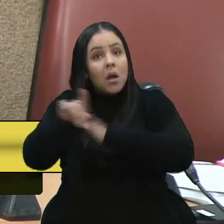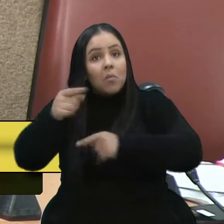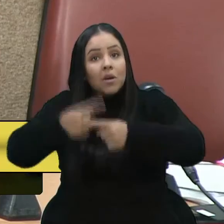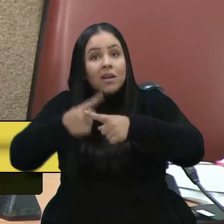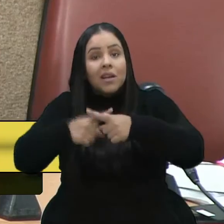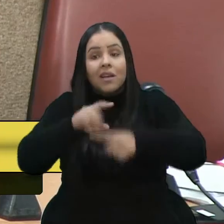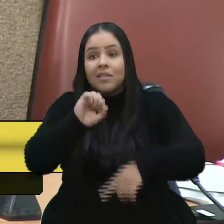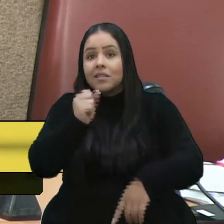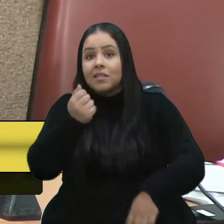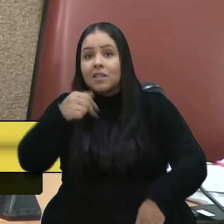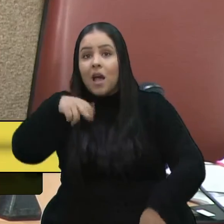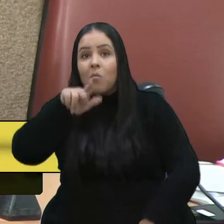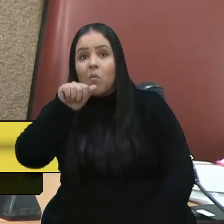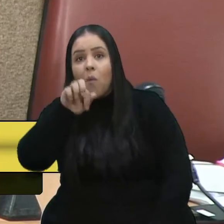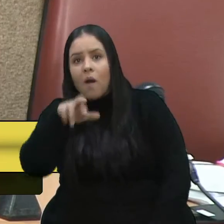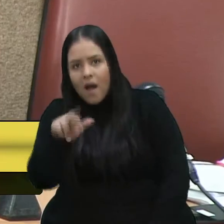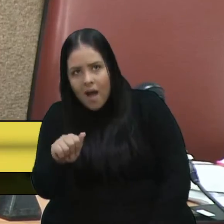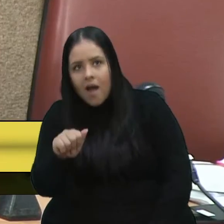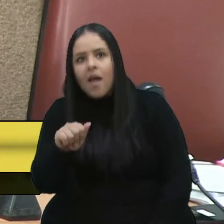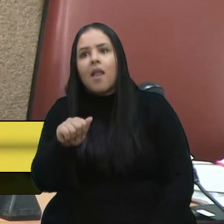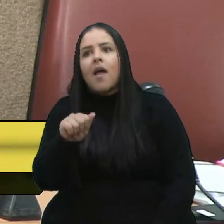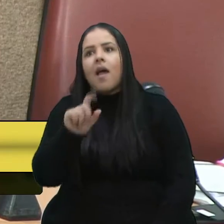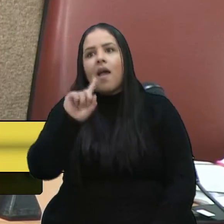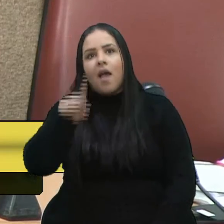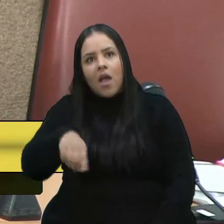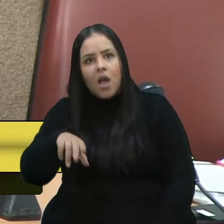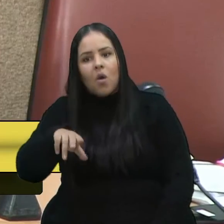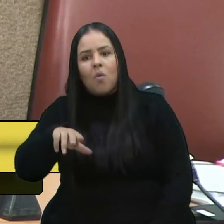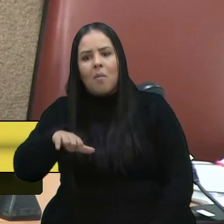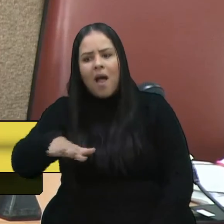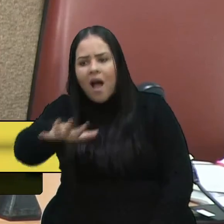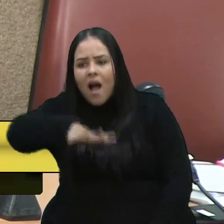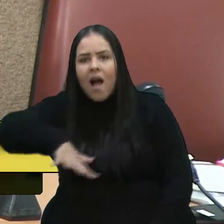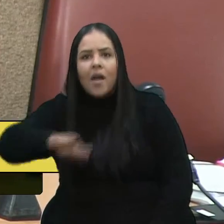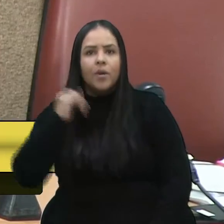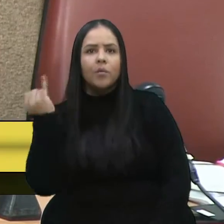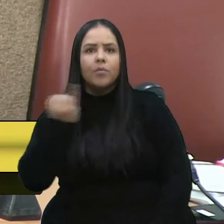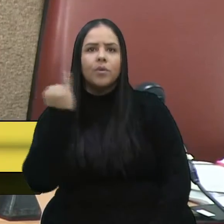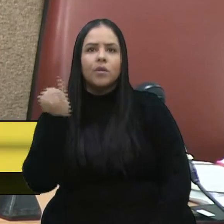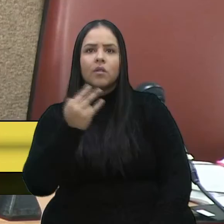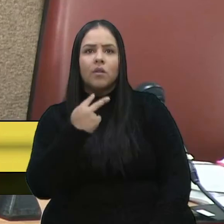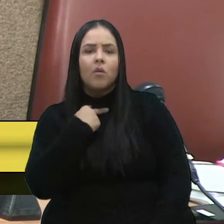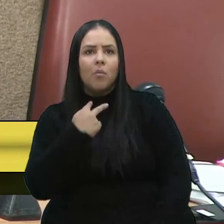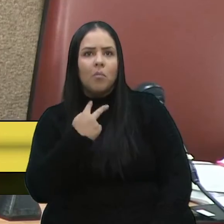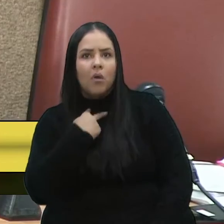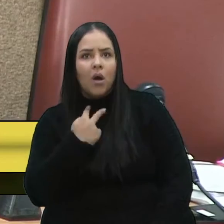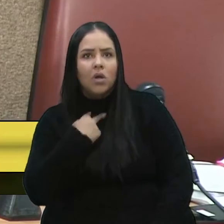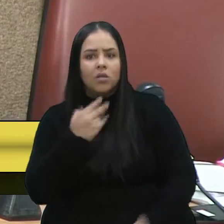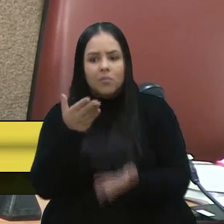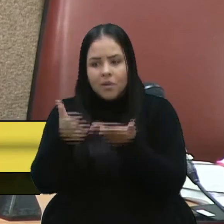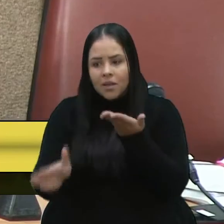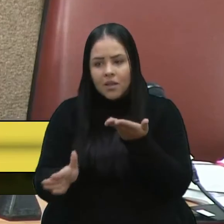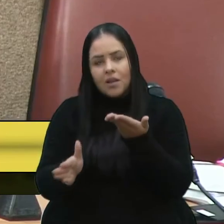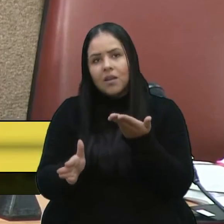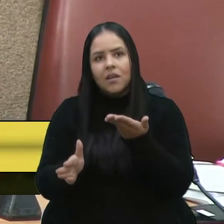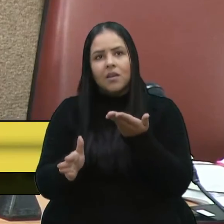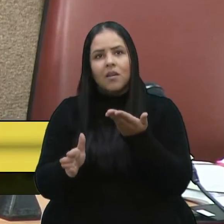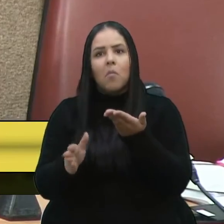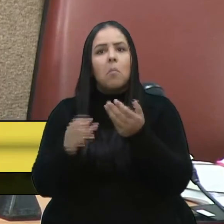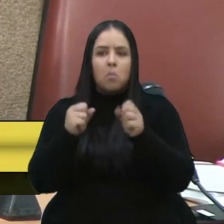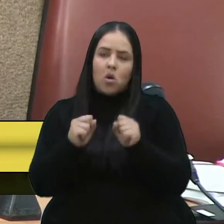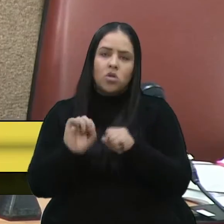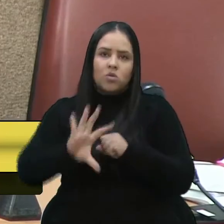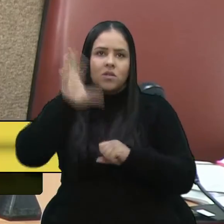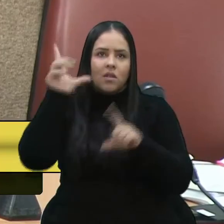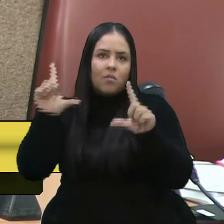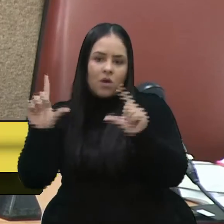ela existe, ela abastece uma região importante, acho que a gente não pode desperdiçar, né, um potencial, mesmo que seja reduzido comparado